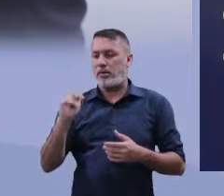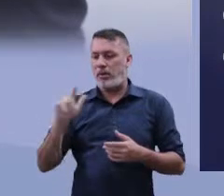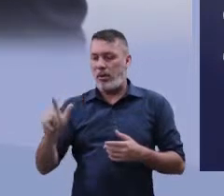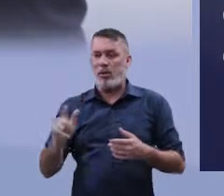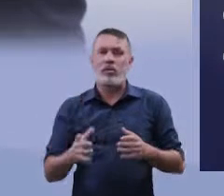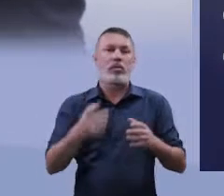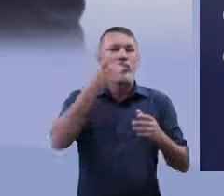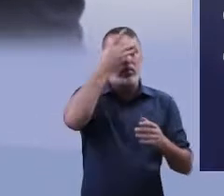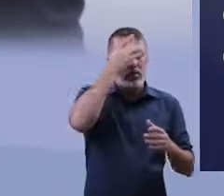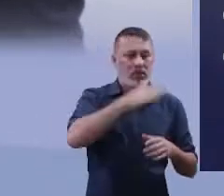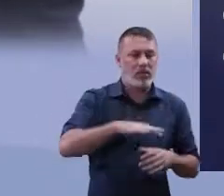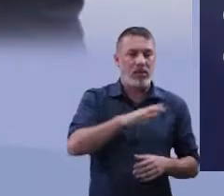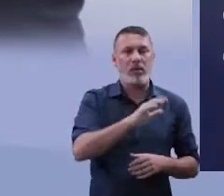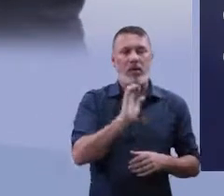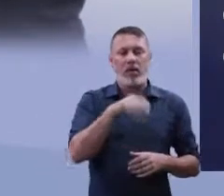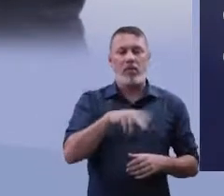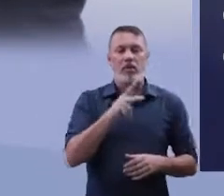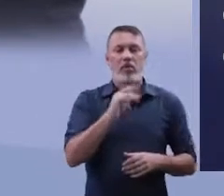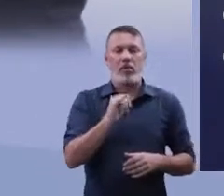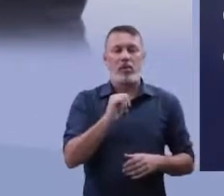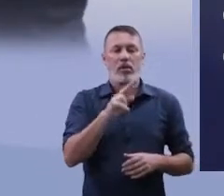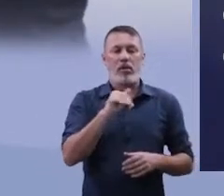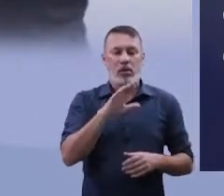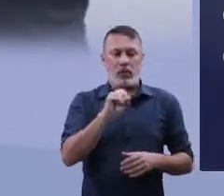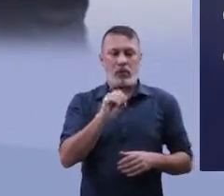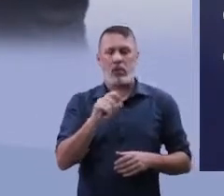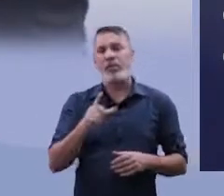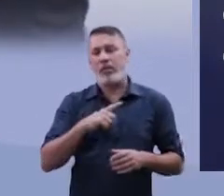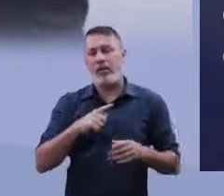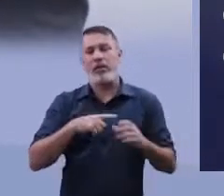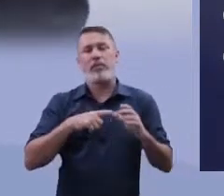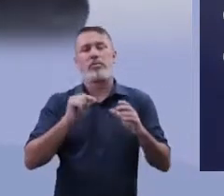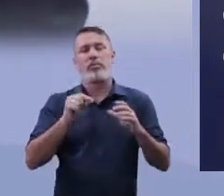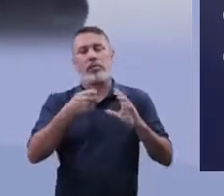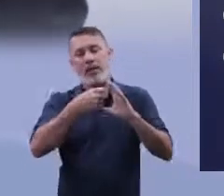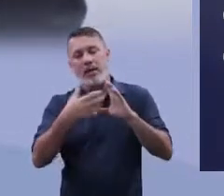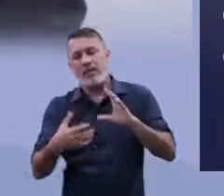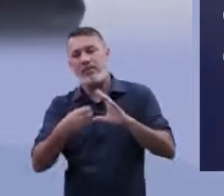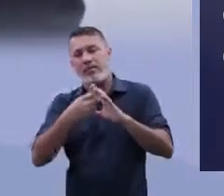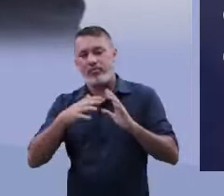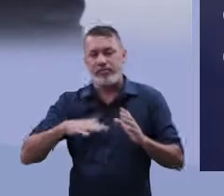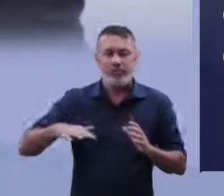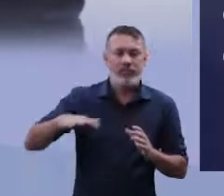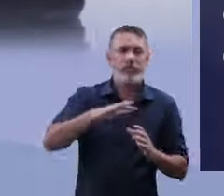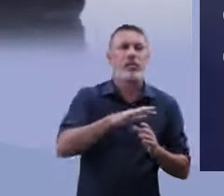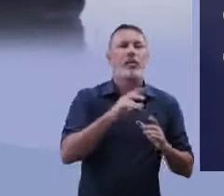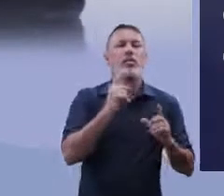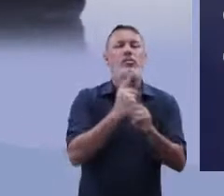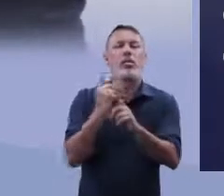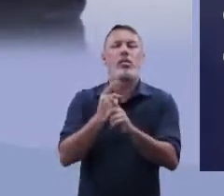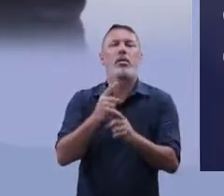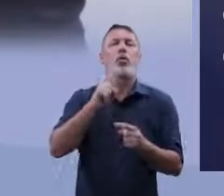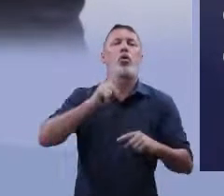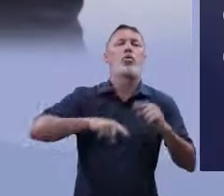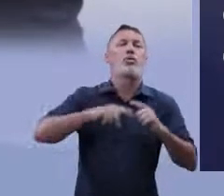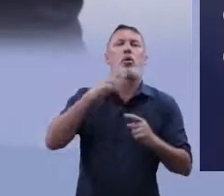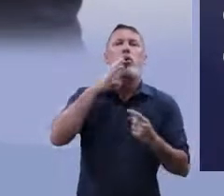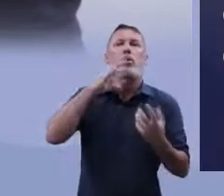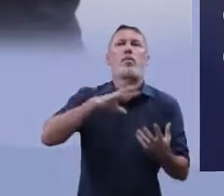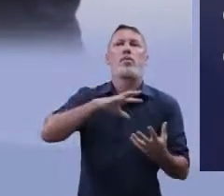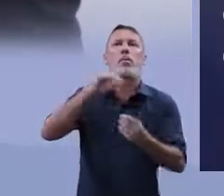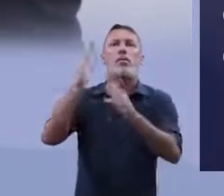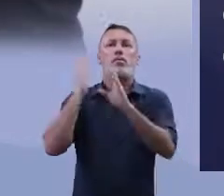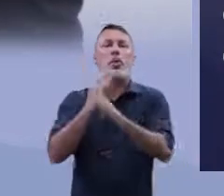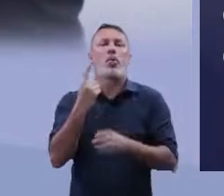Então, assim, são as categorias lógicas que constituem os objetos, permitindo que possam ser conhecidos de forma universal e